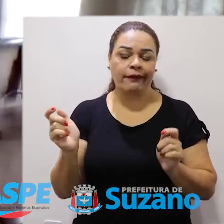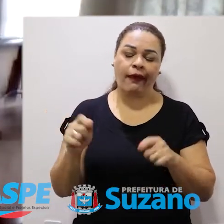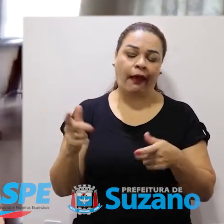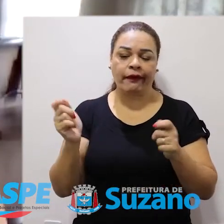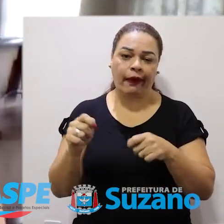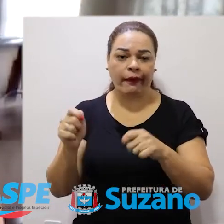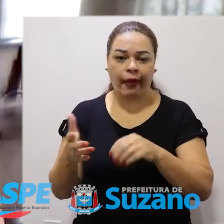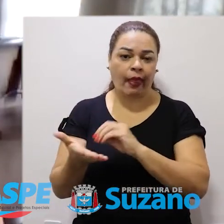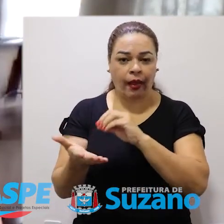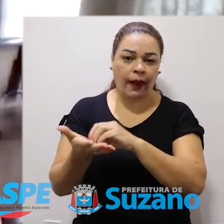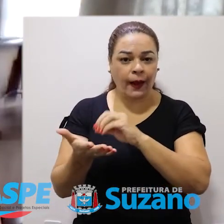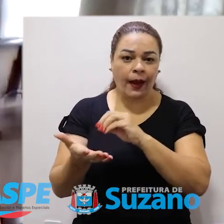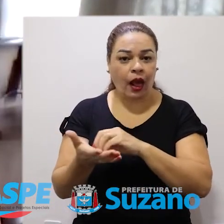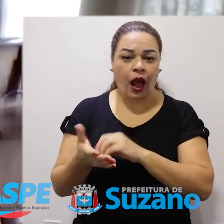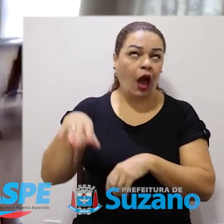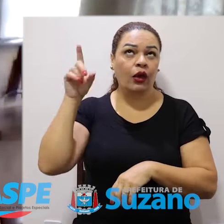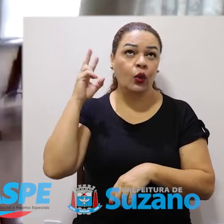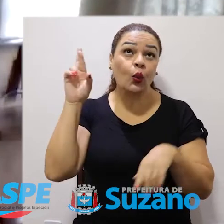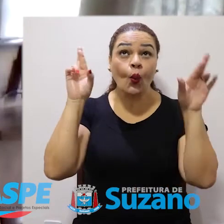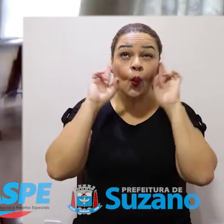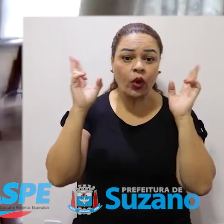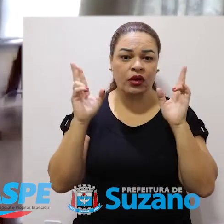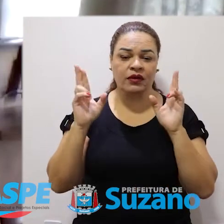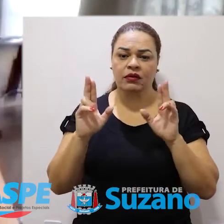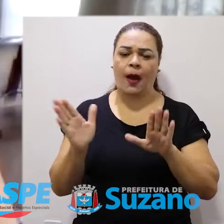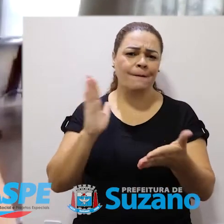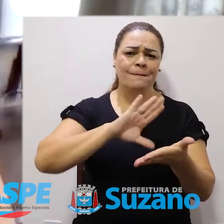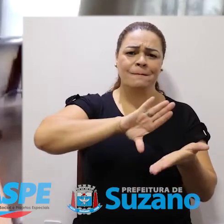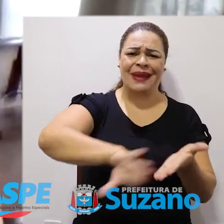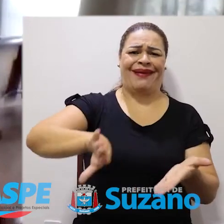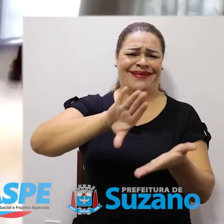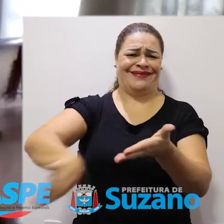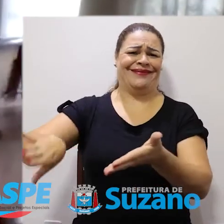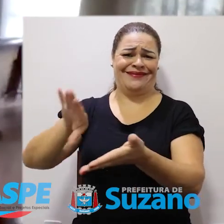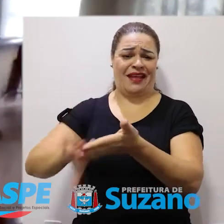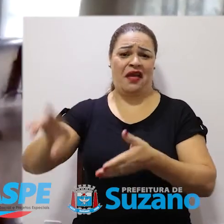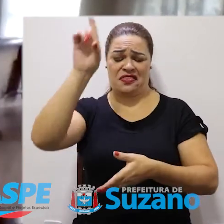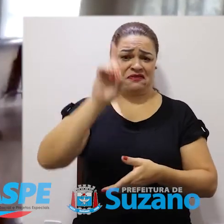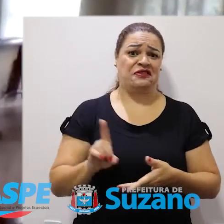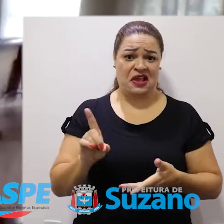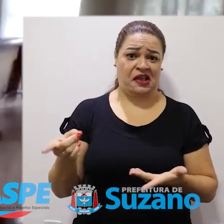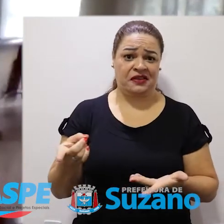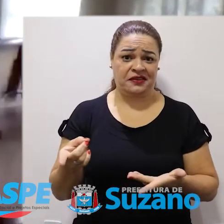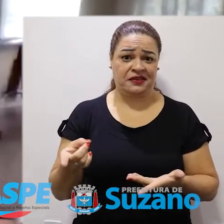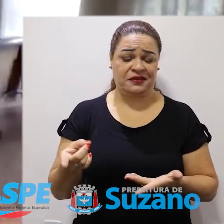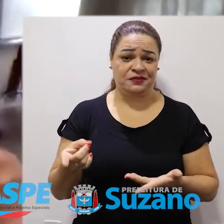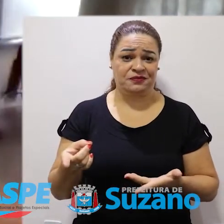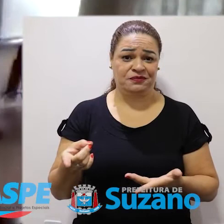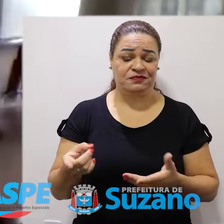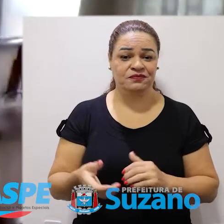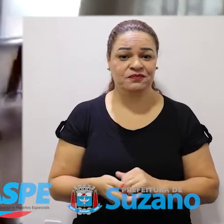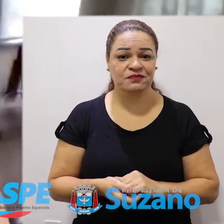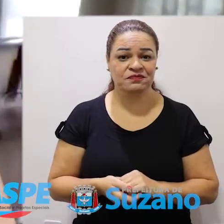escuta nada. E a lógica que a gente precisa pensar e tirar dessa lógica de deficiente, que a gente chama aí de clínico, vocês acabaram